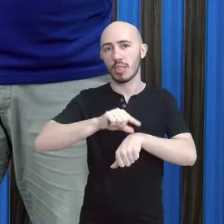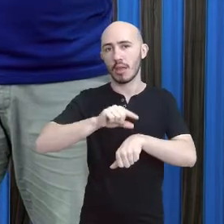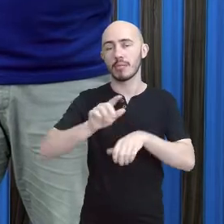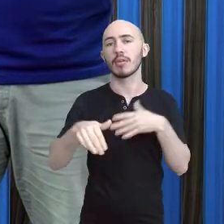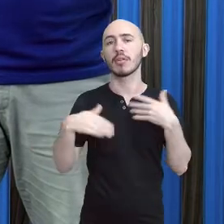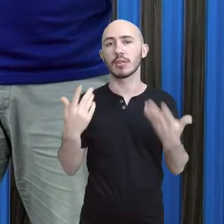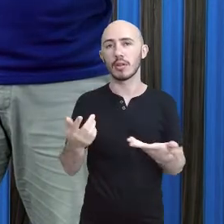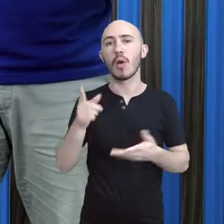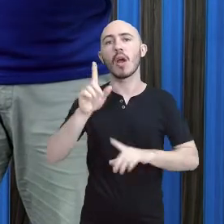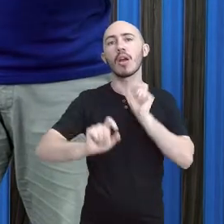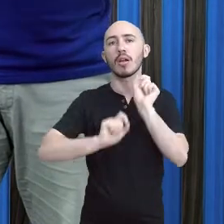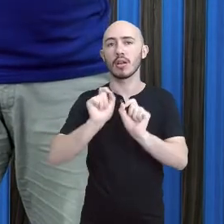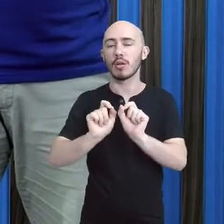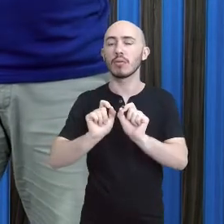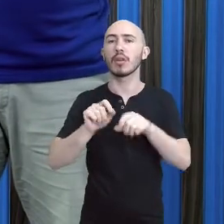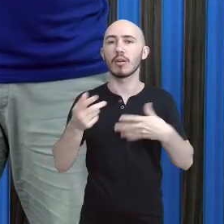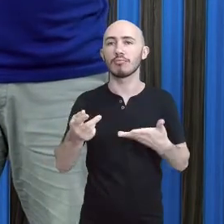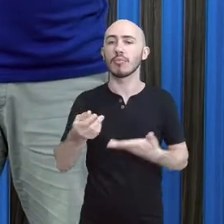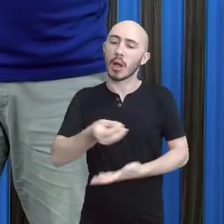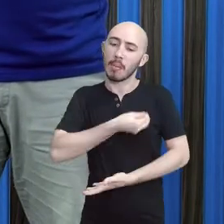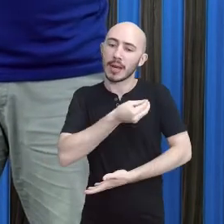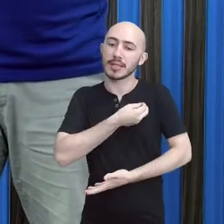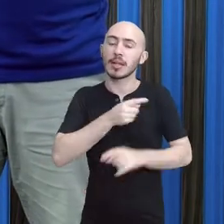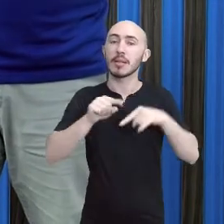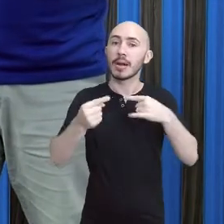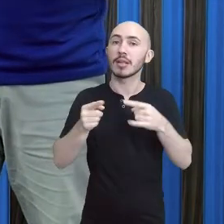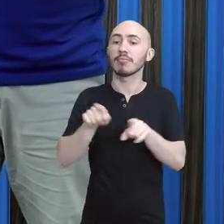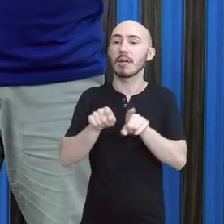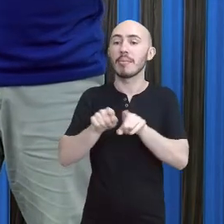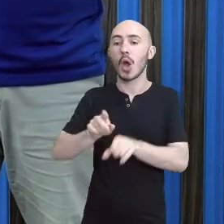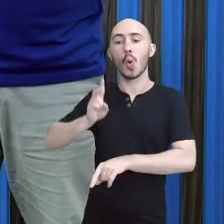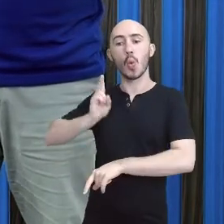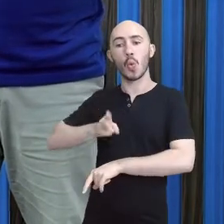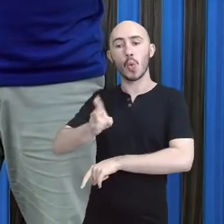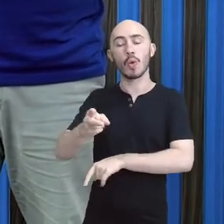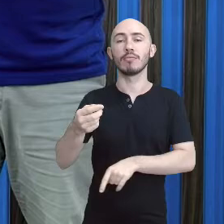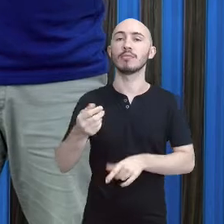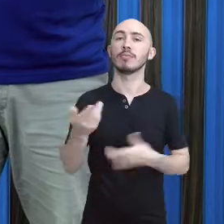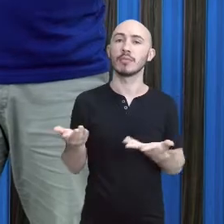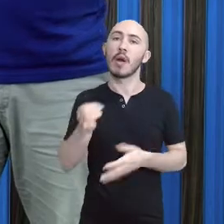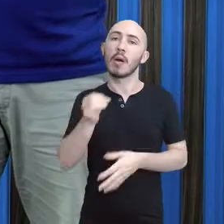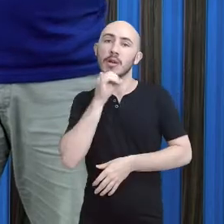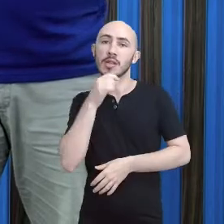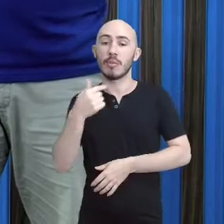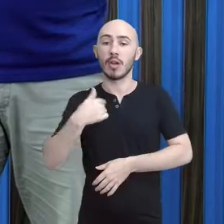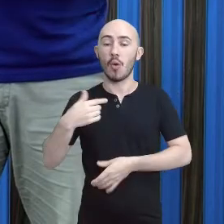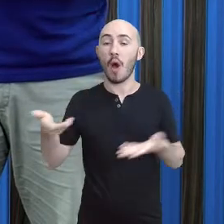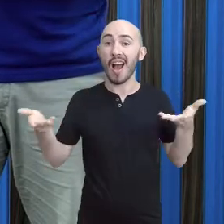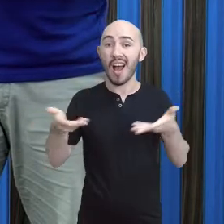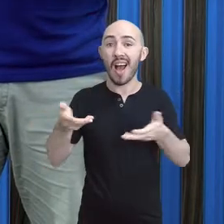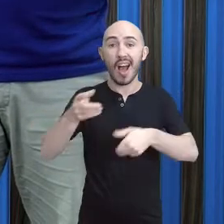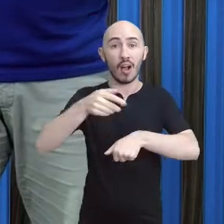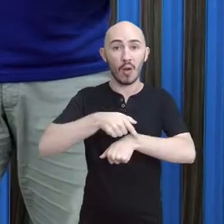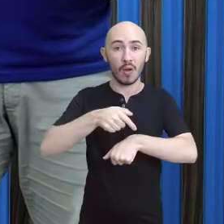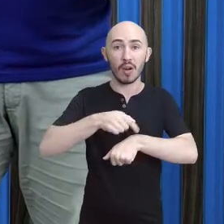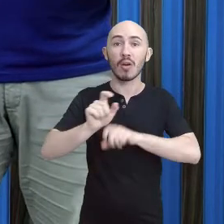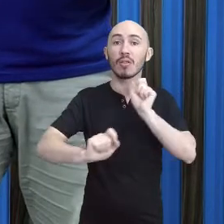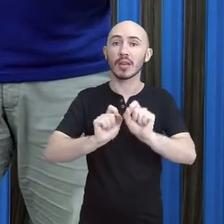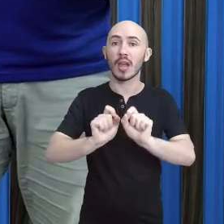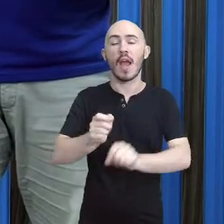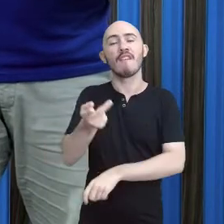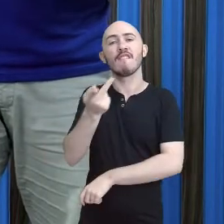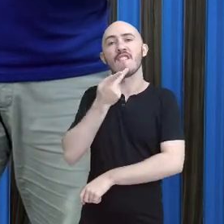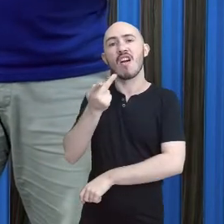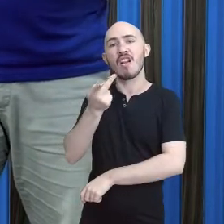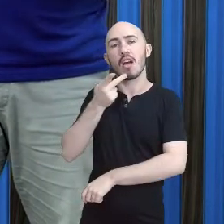está continuando. Eu estou falando com vocês agora. Eu falo com vocês, simple